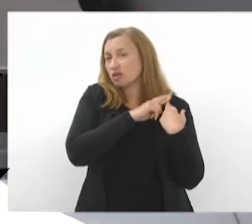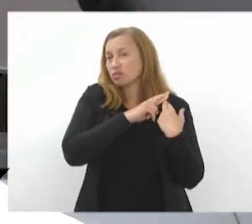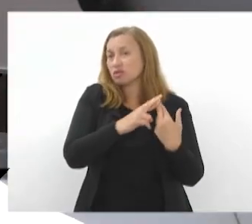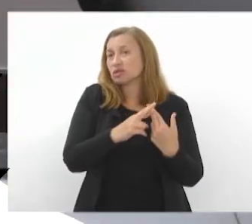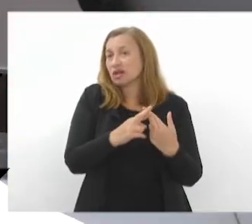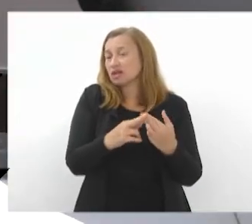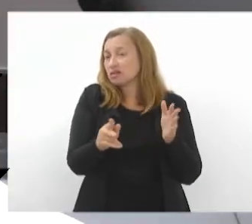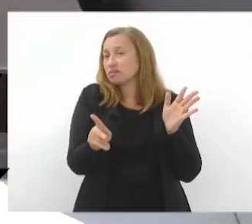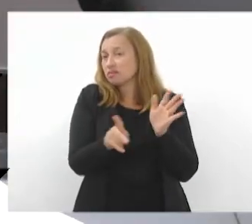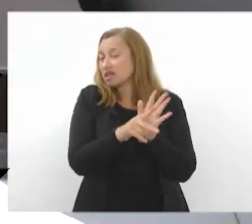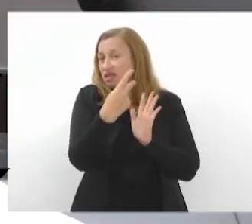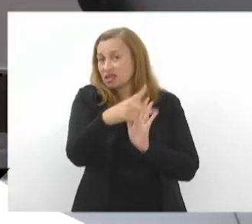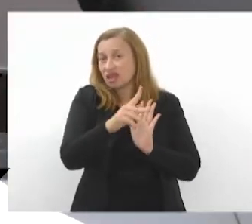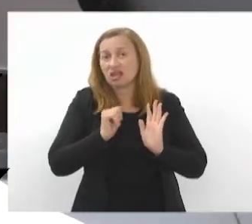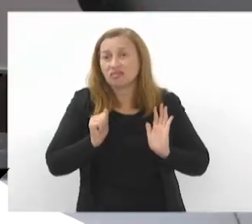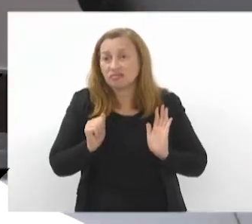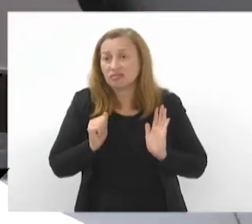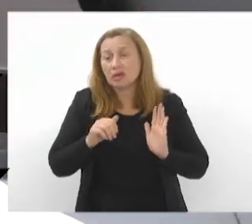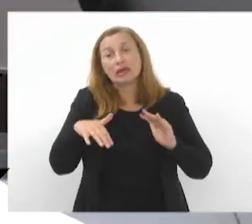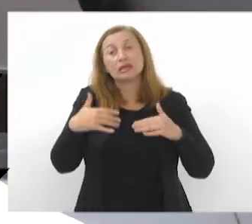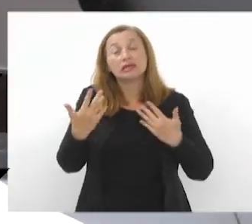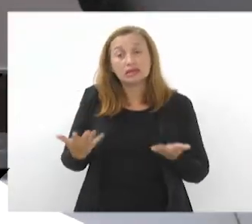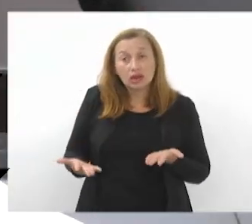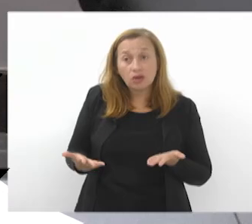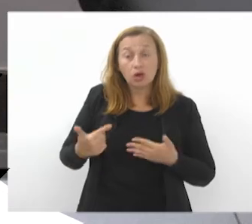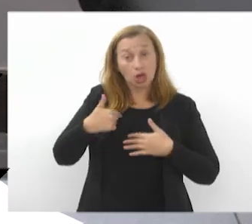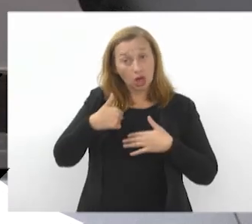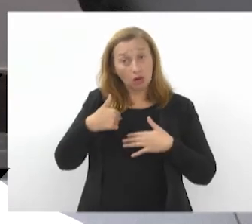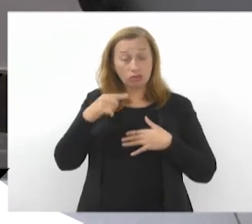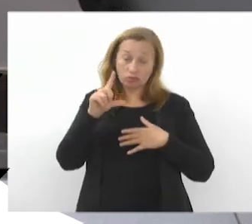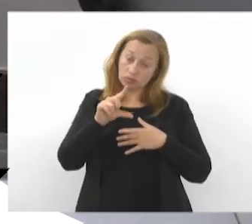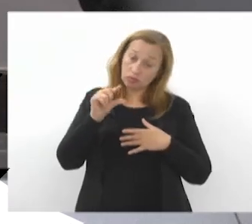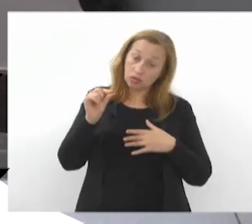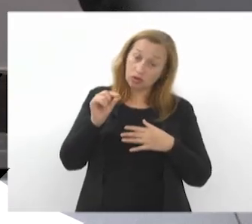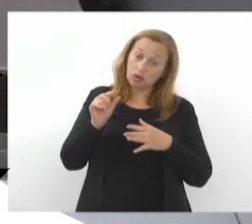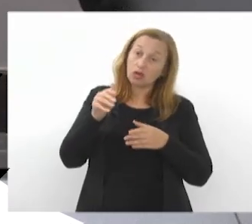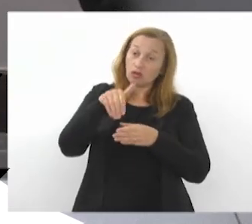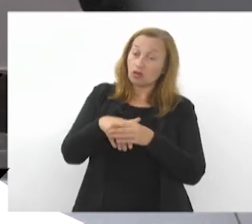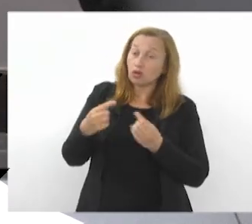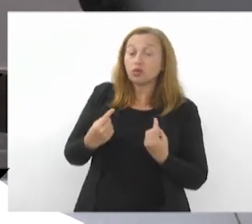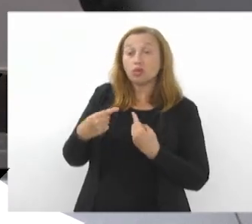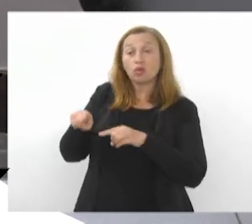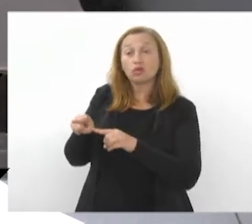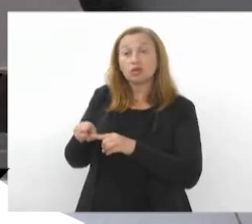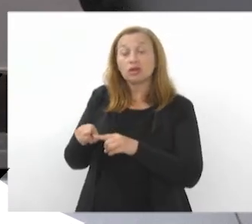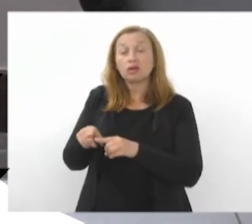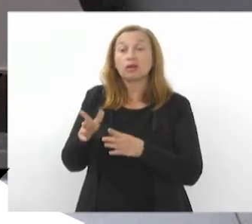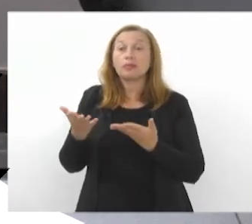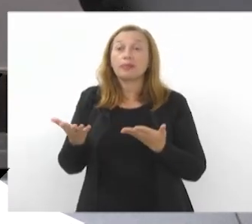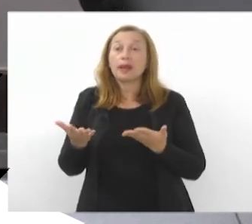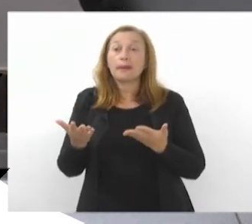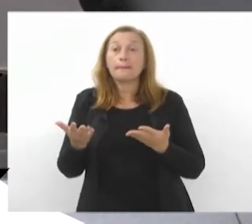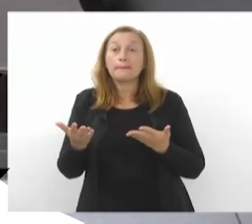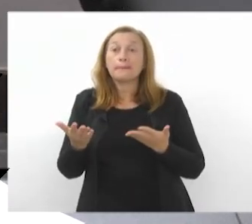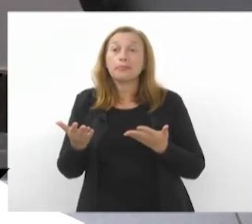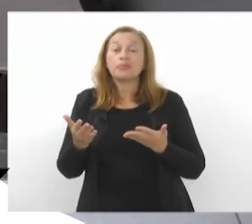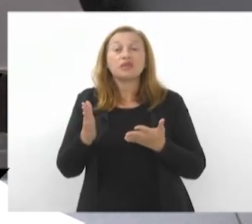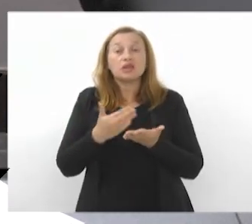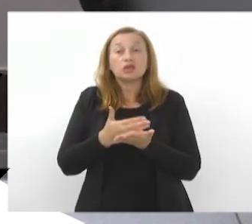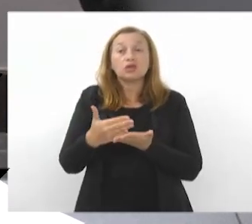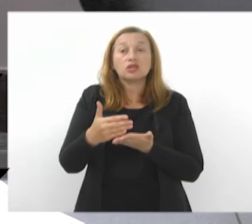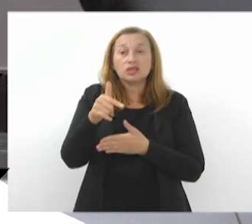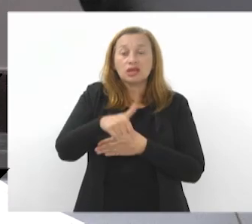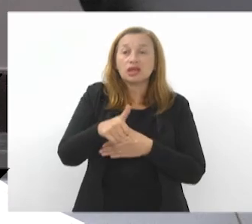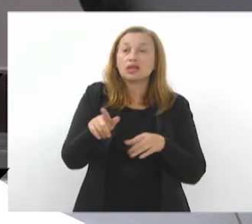tem. Então, também decidi eu fazer o voto divergente para que a gente comece